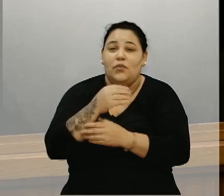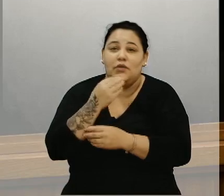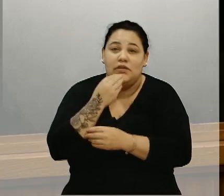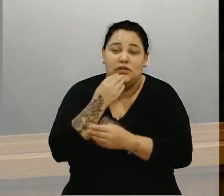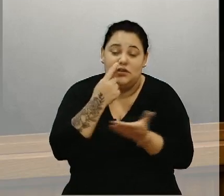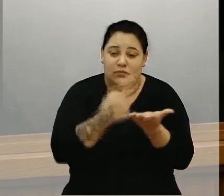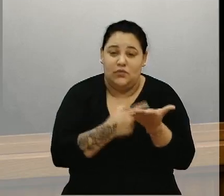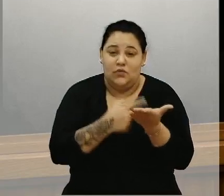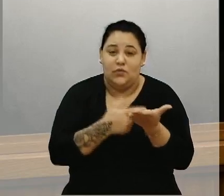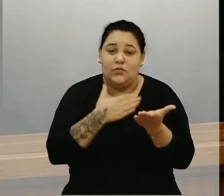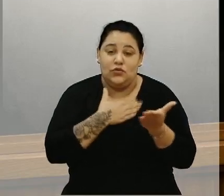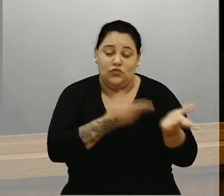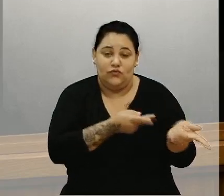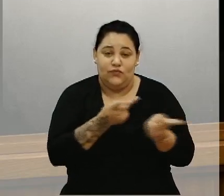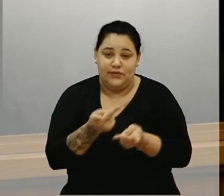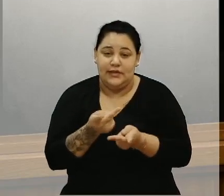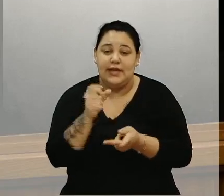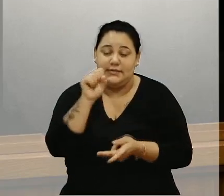agenda, mas